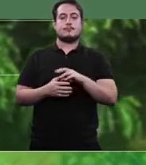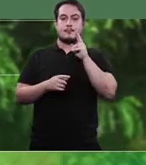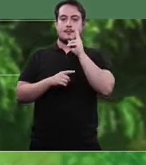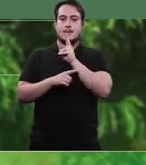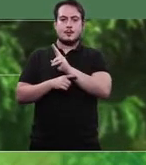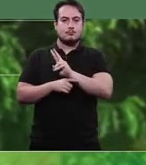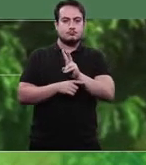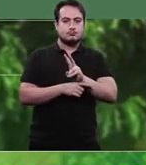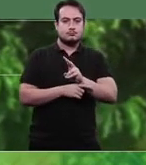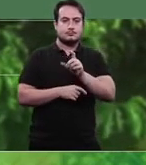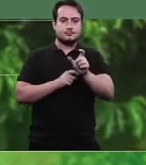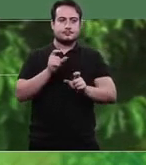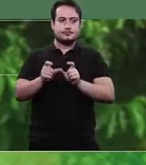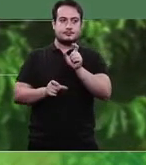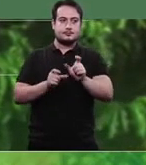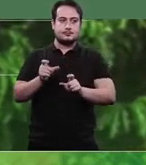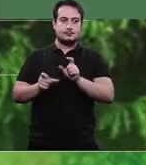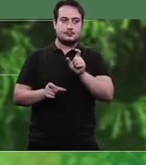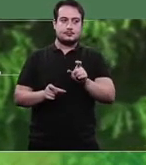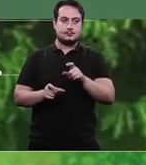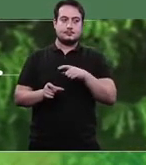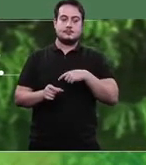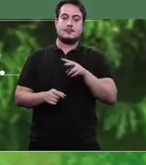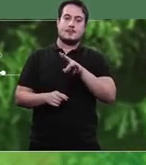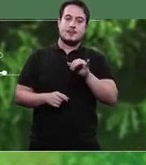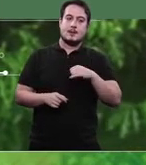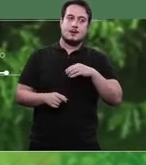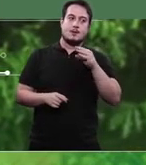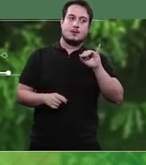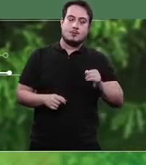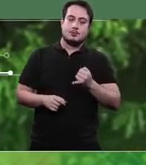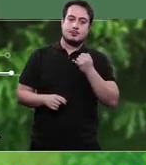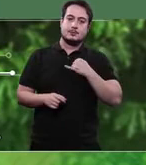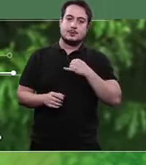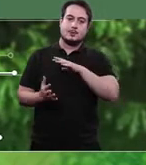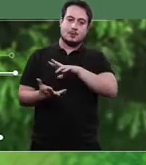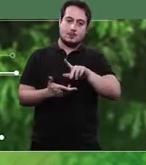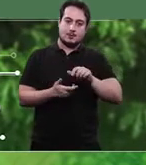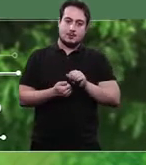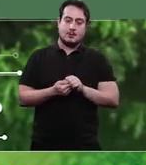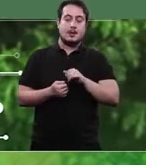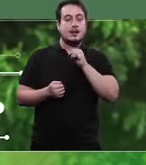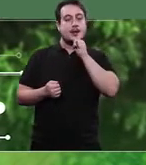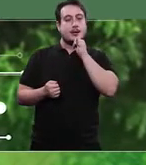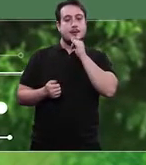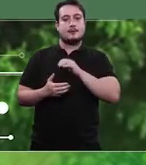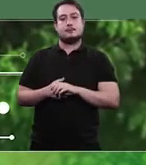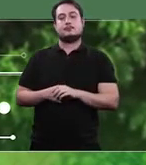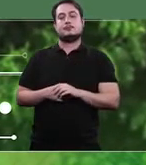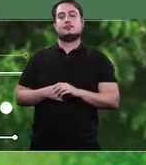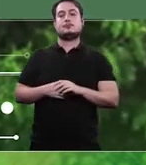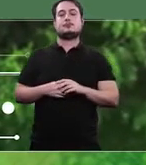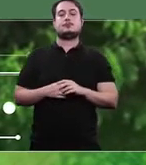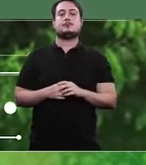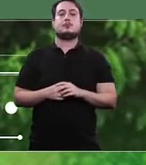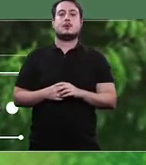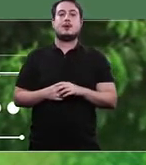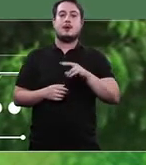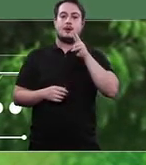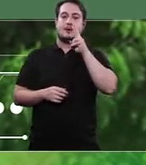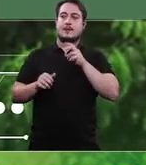distribuindo esses produtos e essas oportunidades ao redor do mundo. Chama atenção, por exemplo, vocês vão ver lá na